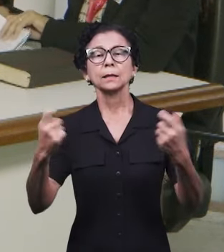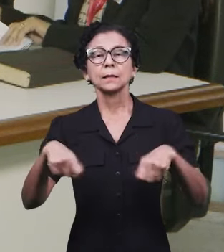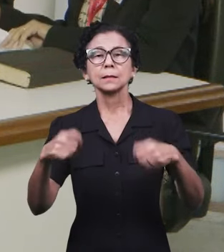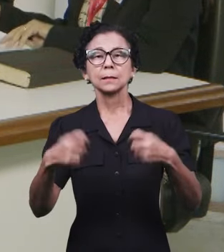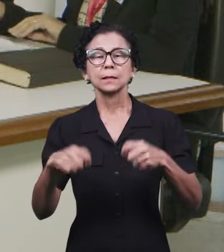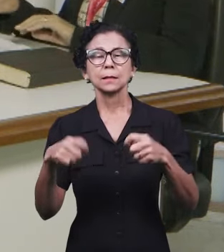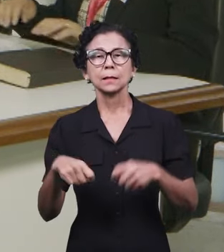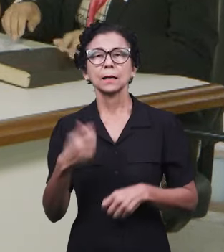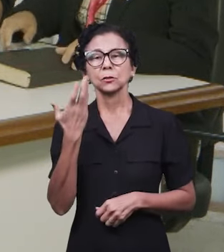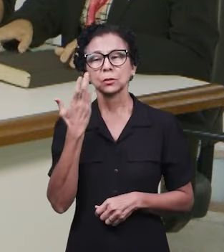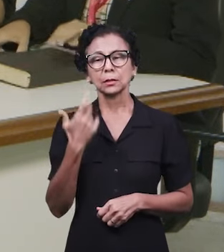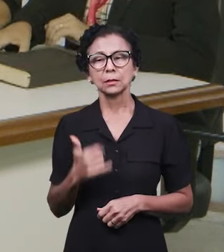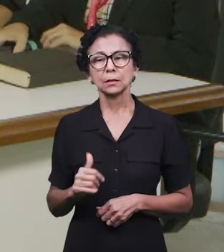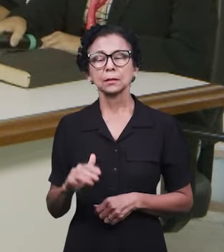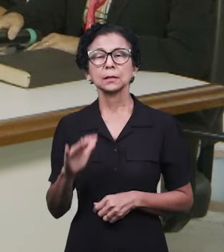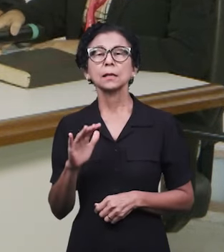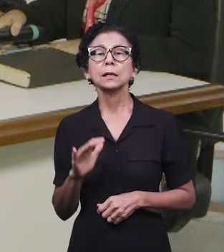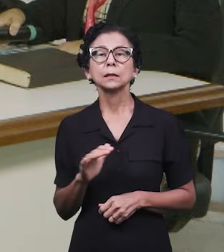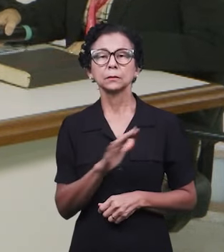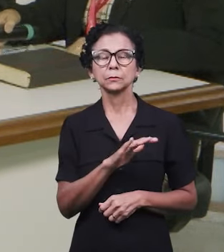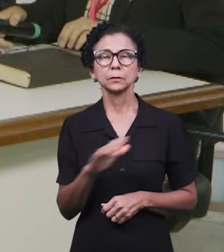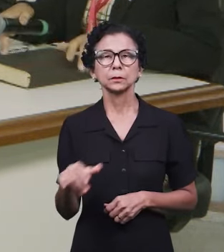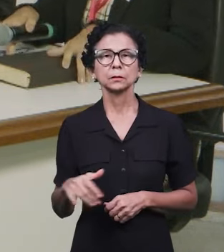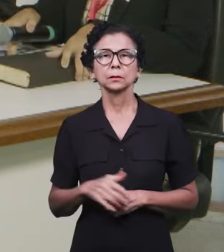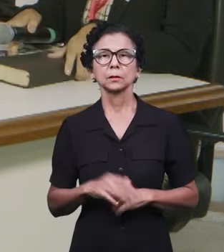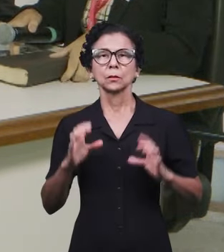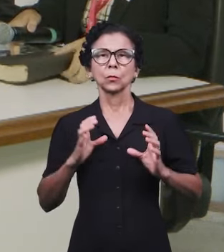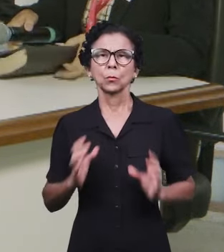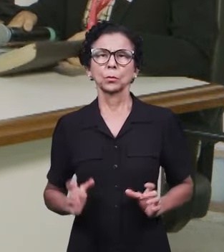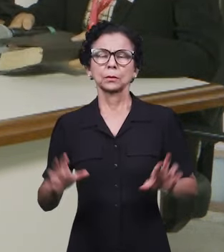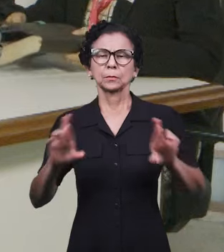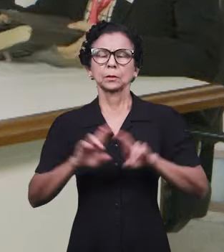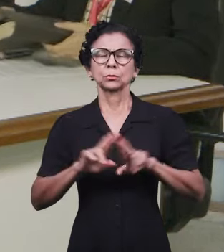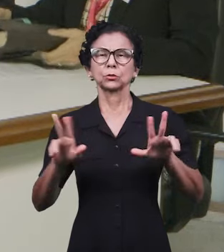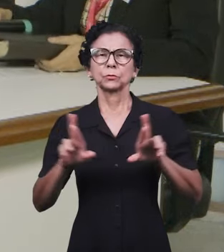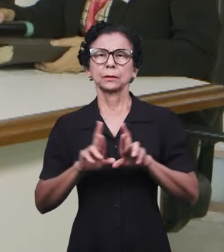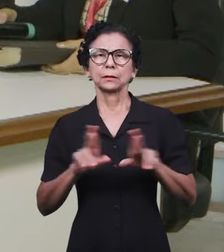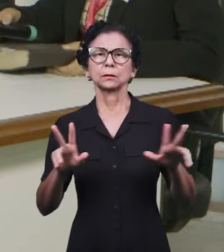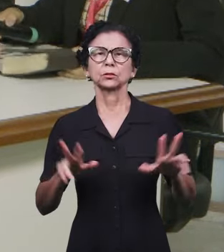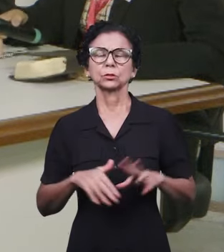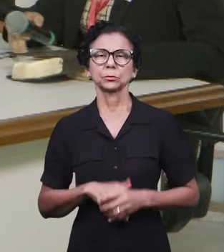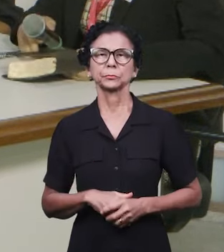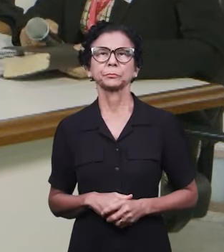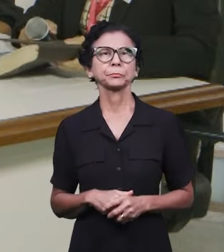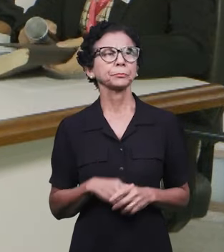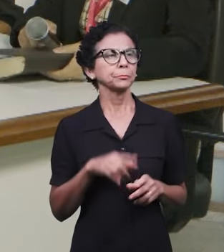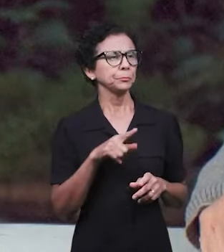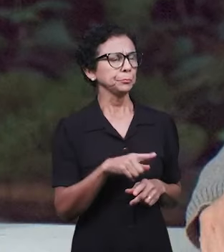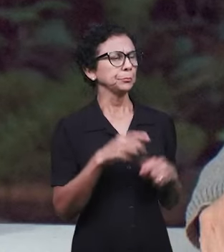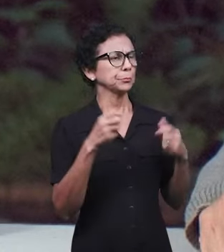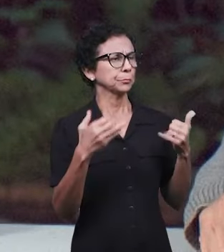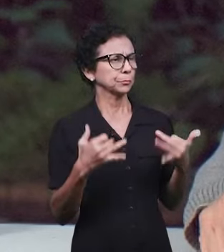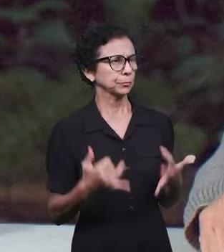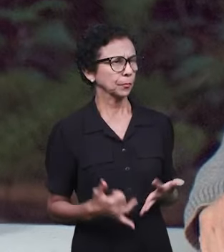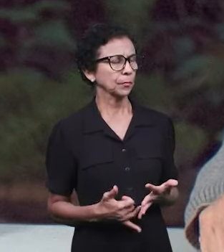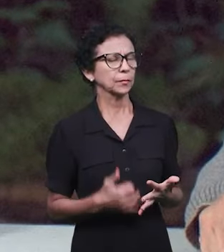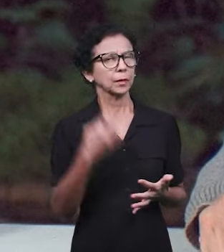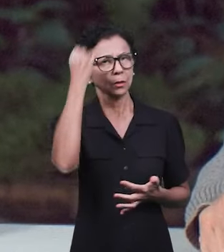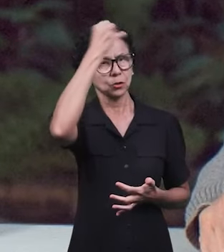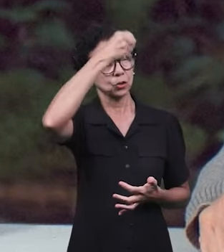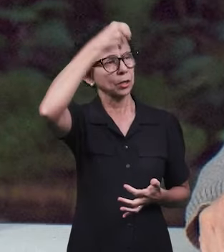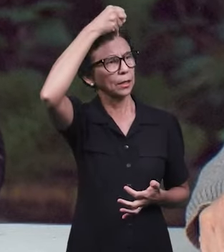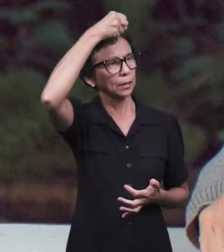para nós conseguirmos trazer esta criança até a sala de aula da escola bíblica? Amém. A paz do